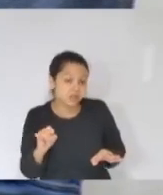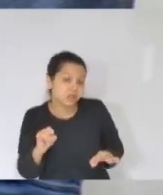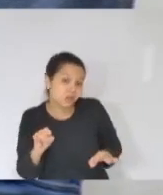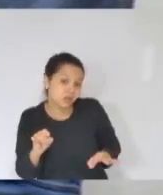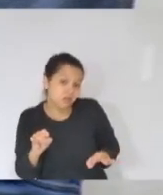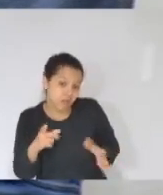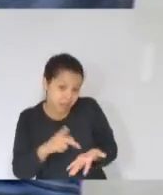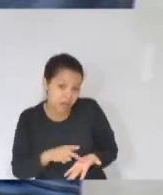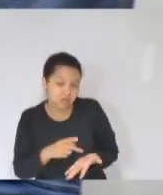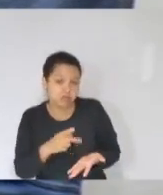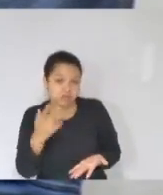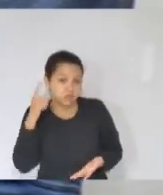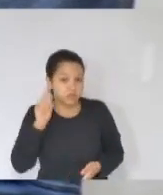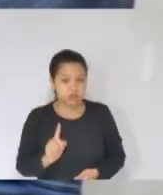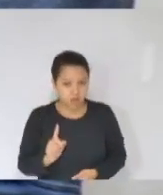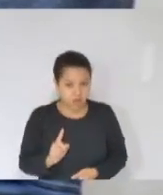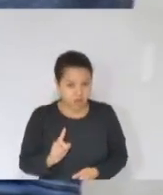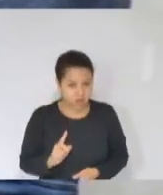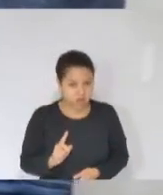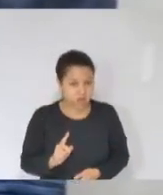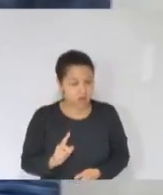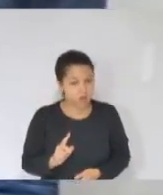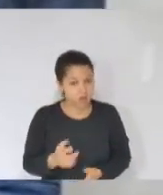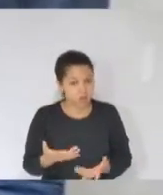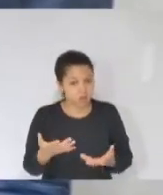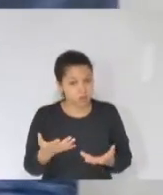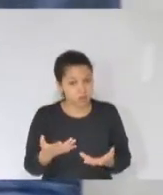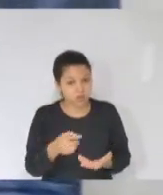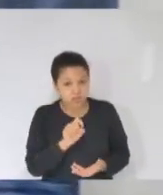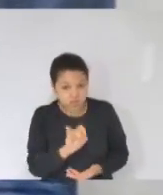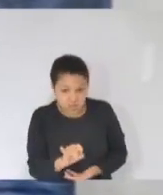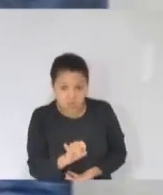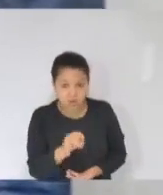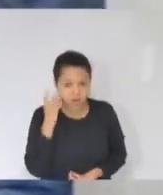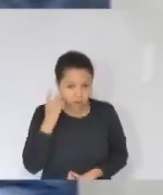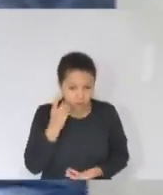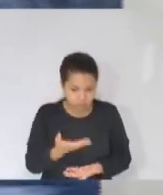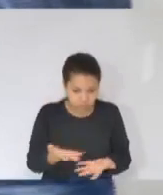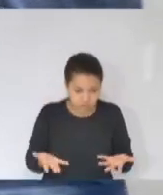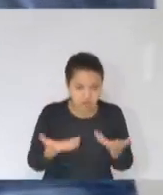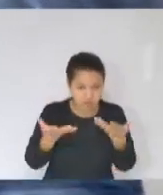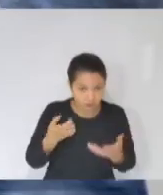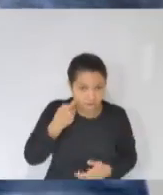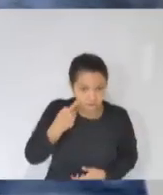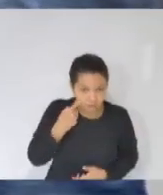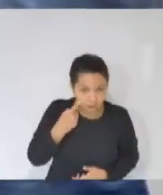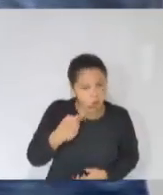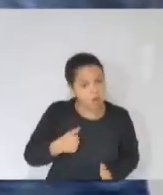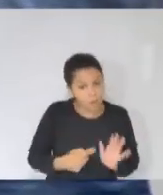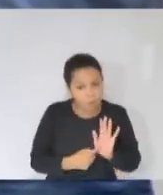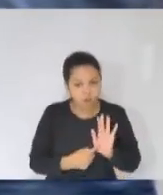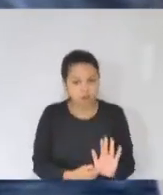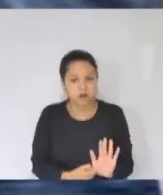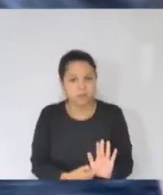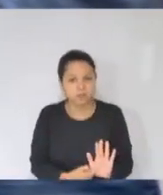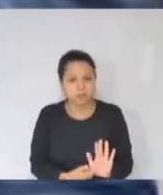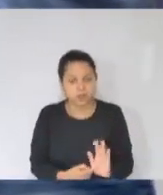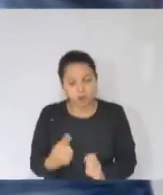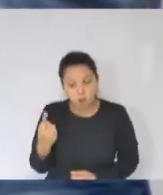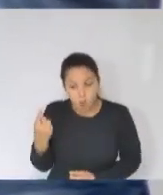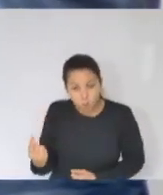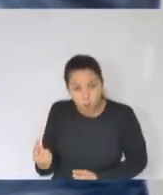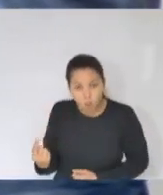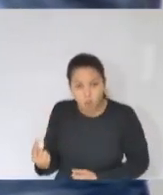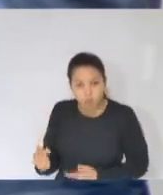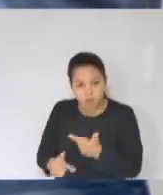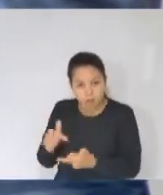queria trazer os dados aqui, se algum deputado se interessa. Um agricultor só produz, tem aqui os dados que a